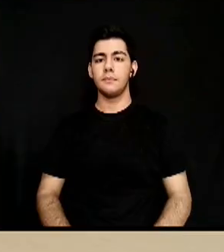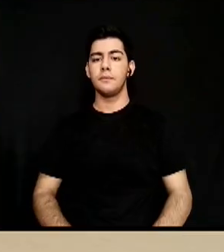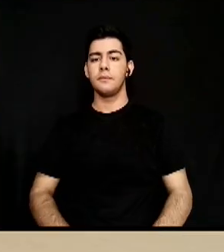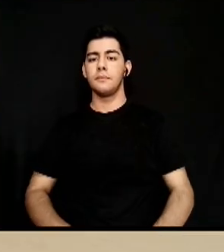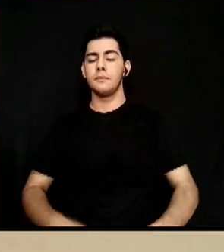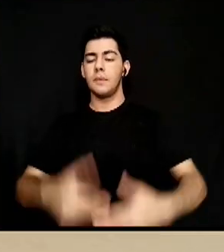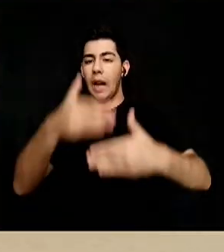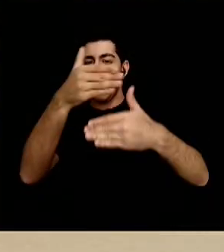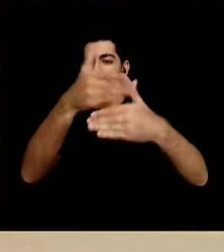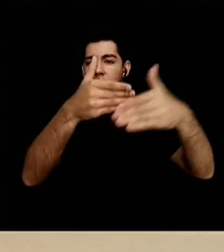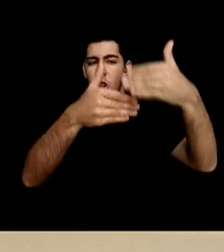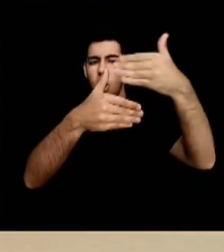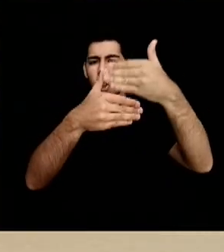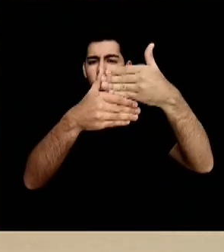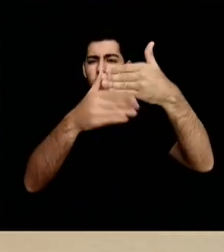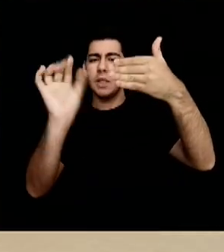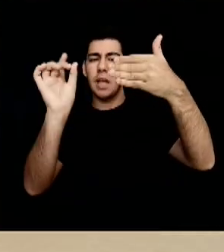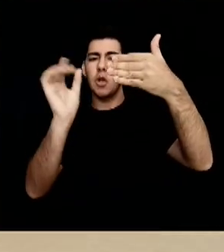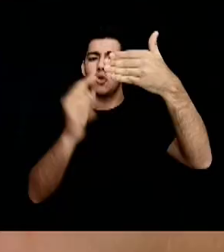cantinho.